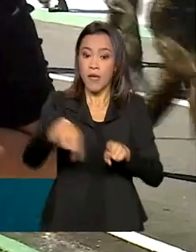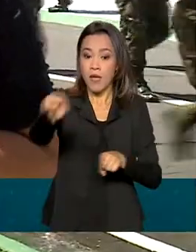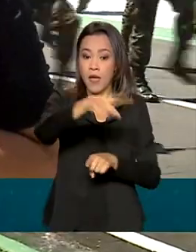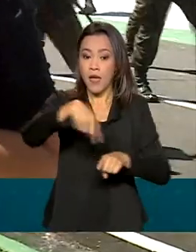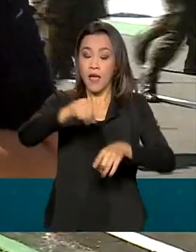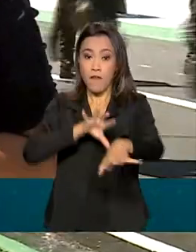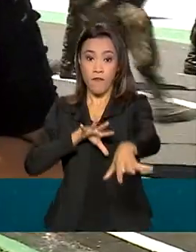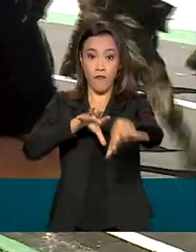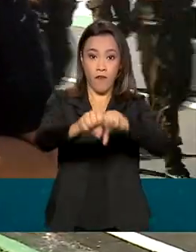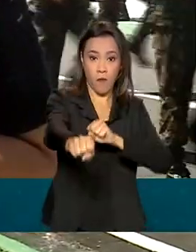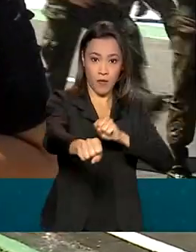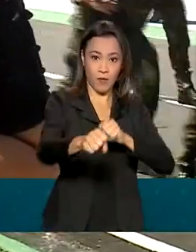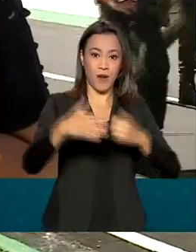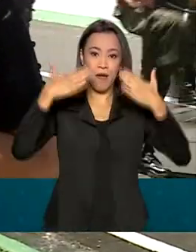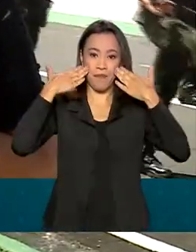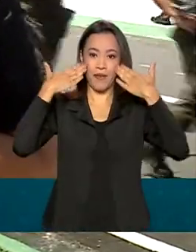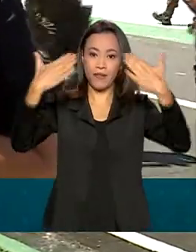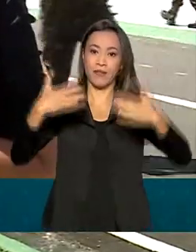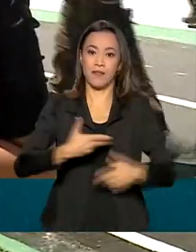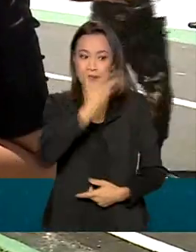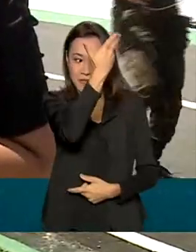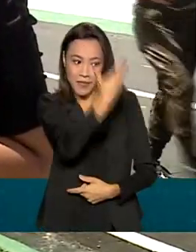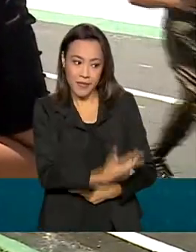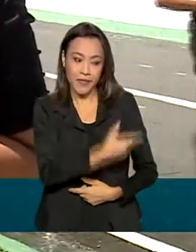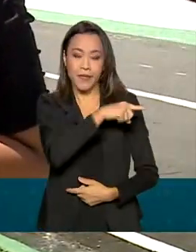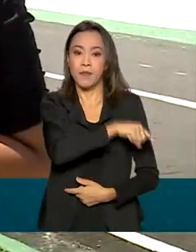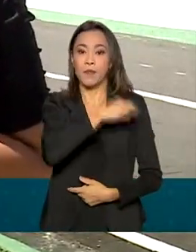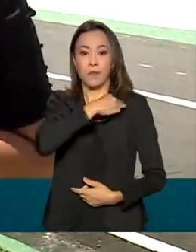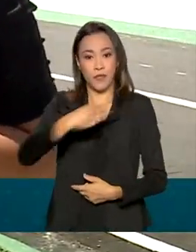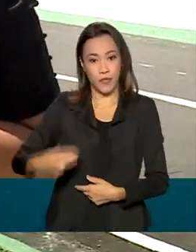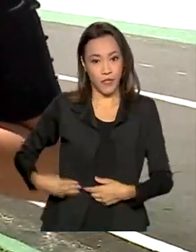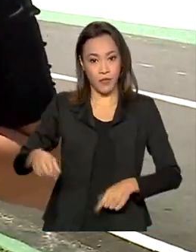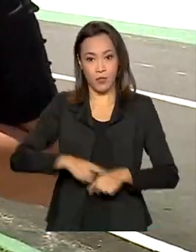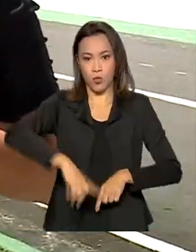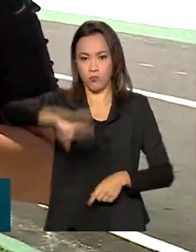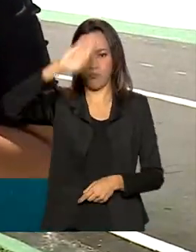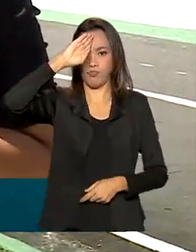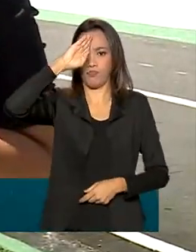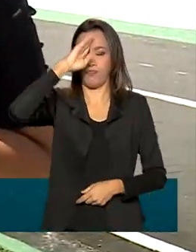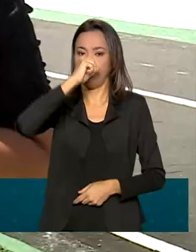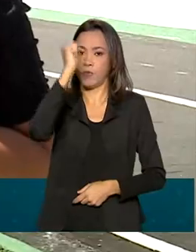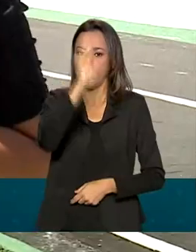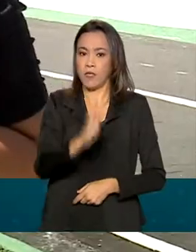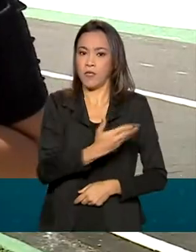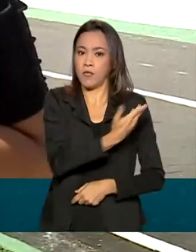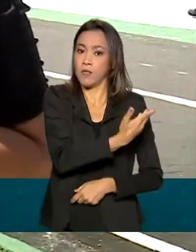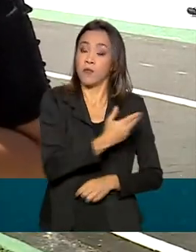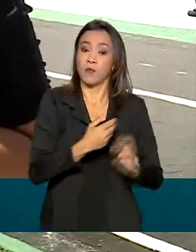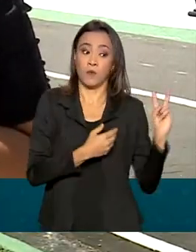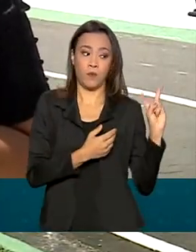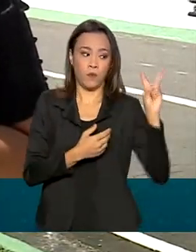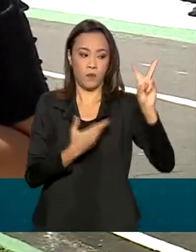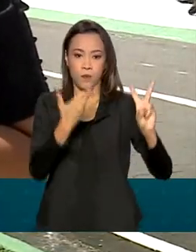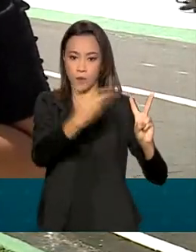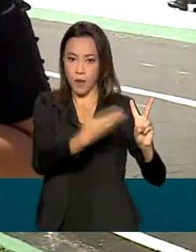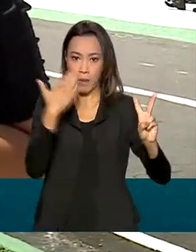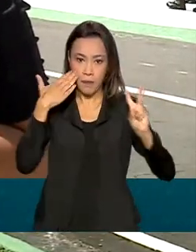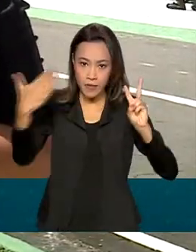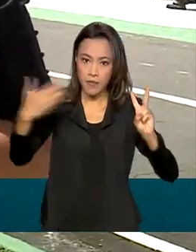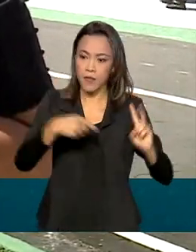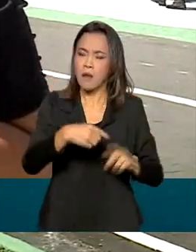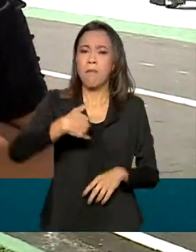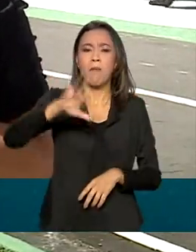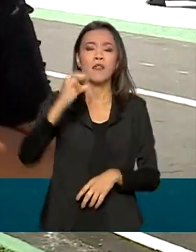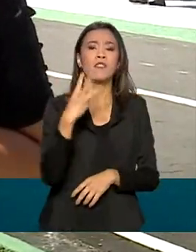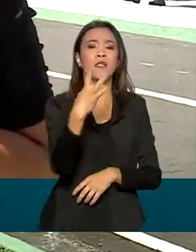CMA para o ministro da Defesa e o comandante do Exército Brasileiro. O exercício envolve mais de 3.800